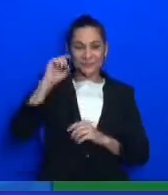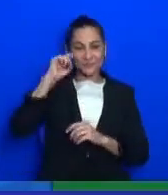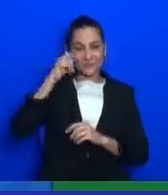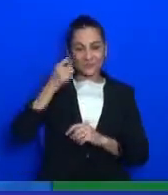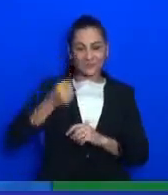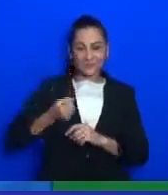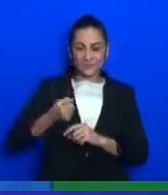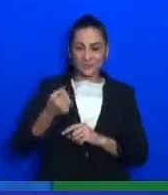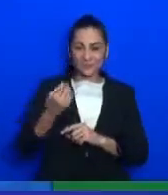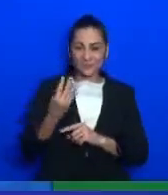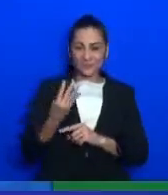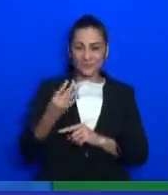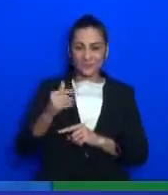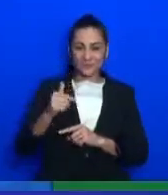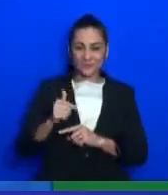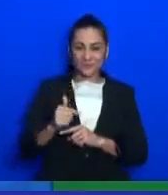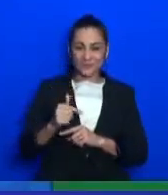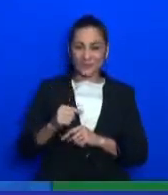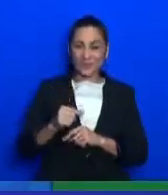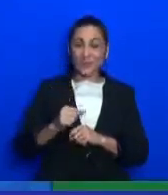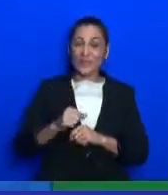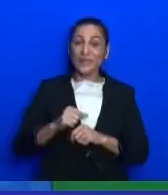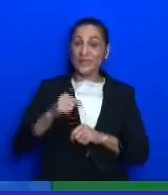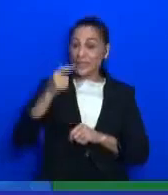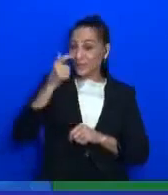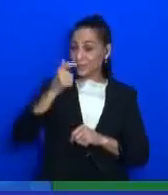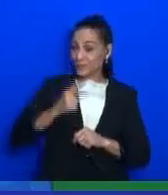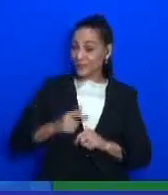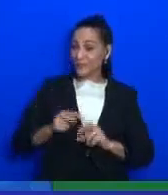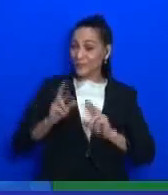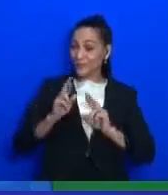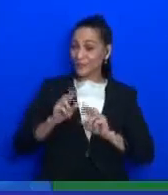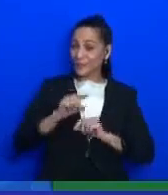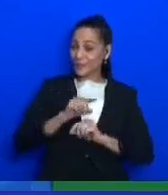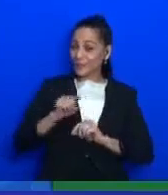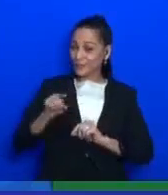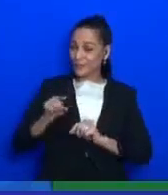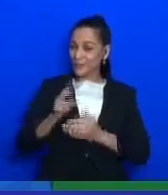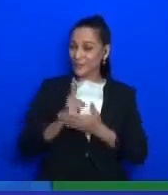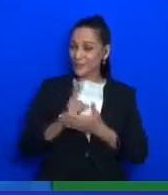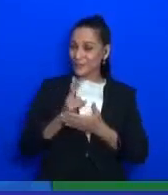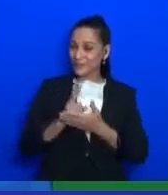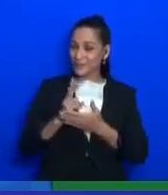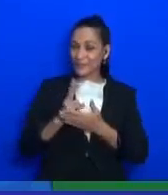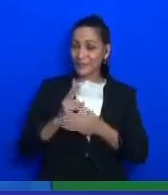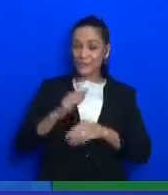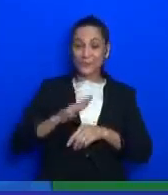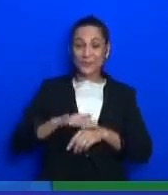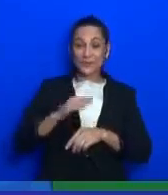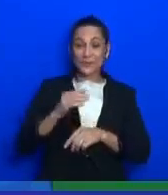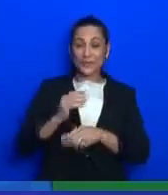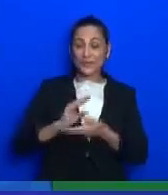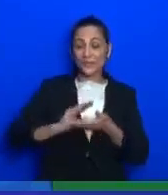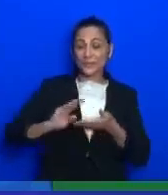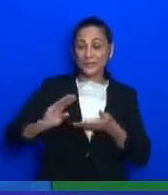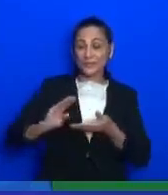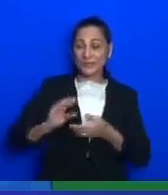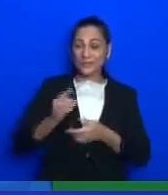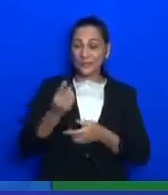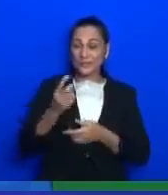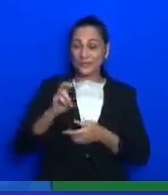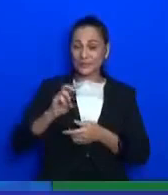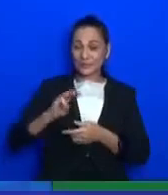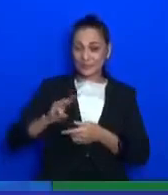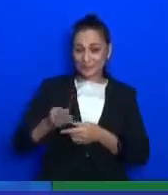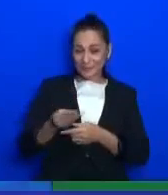47, bola preta. E eu, claro, estou aqui na torcida por você sempre, hein? Um prêmio de mais de 15 milhões,